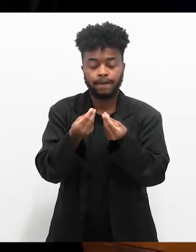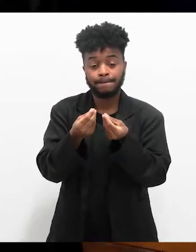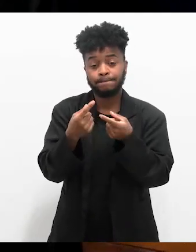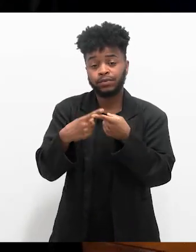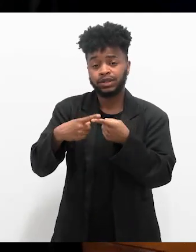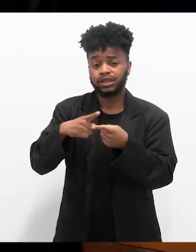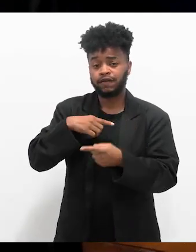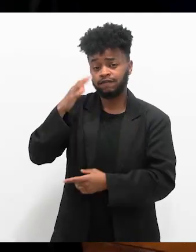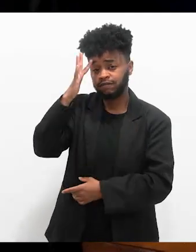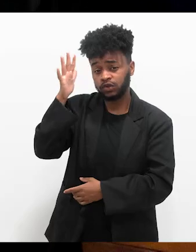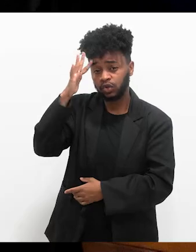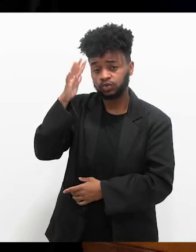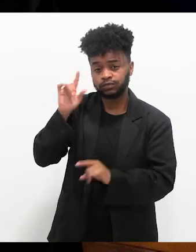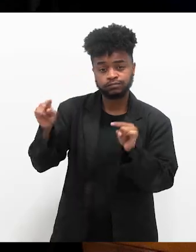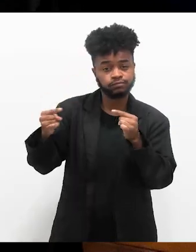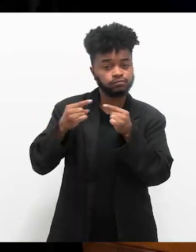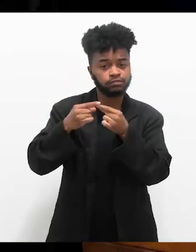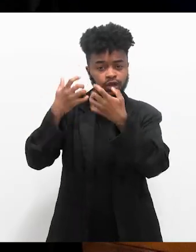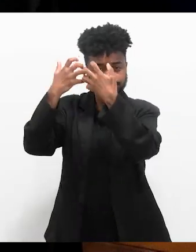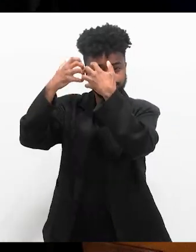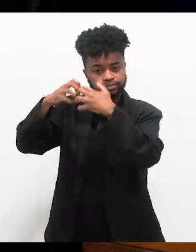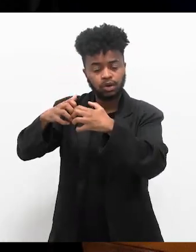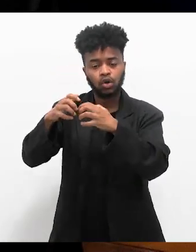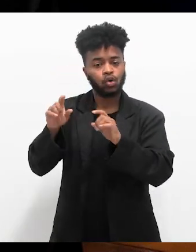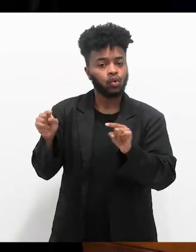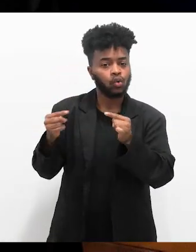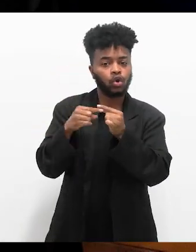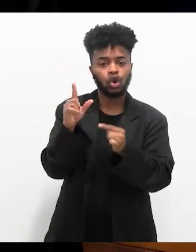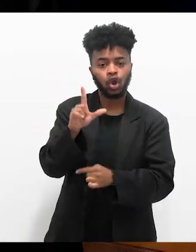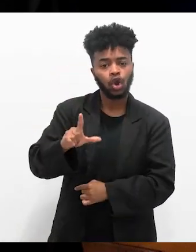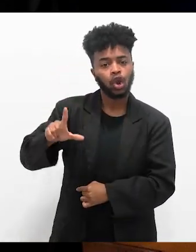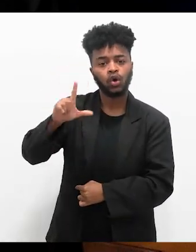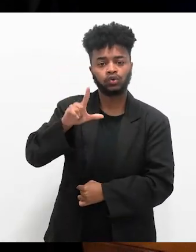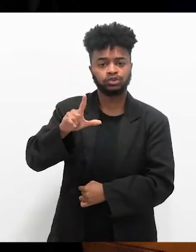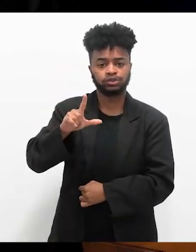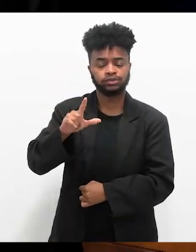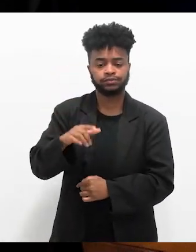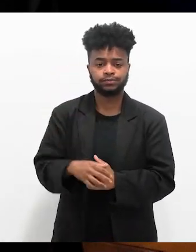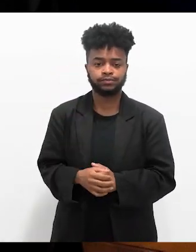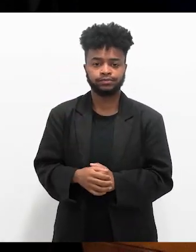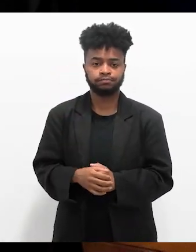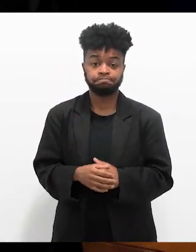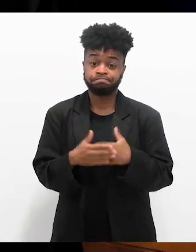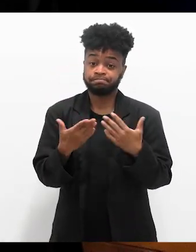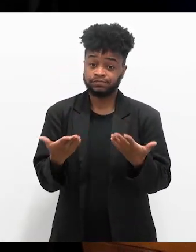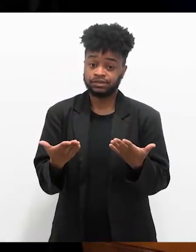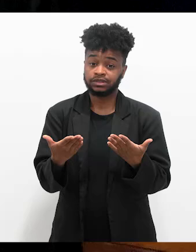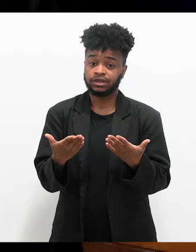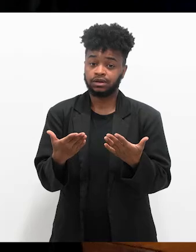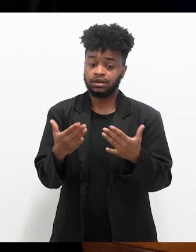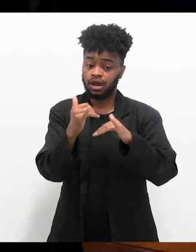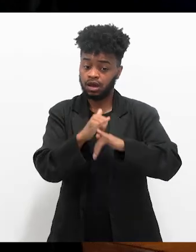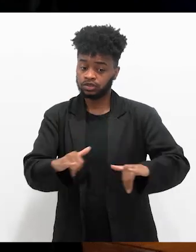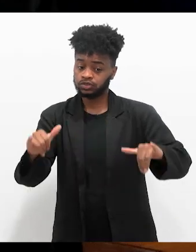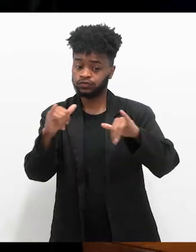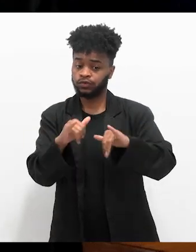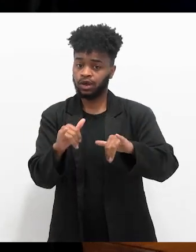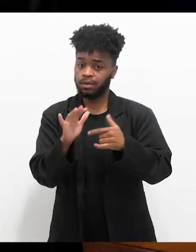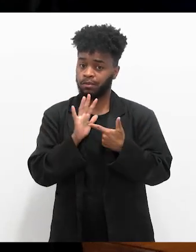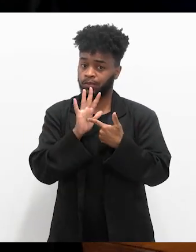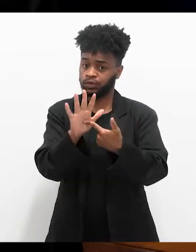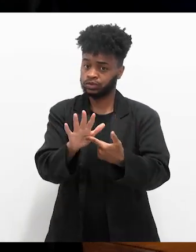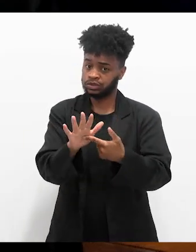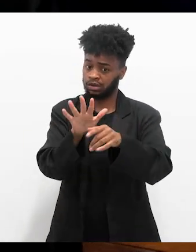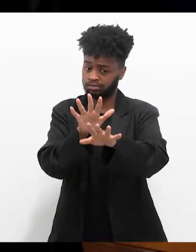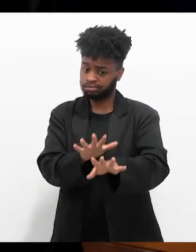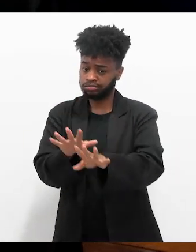uma filosofia muito racional, muito lógica, buscando sempre a lógica, e colocar isso na avenida, a gente sempre se